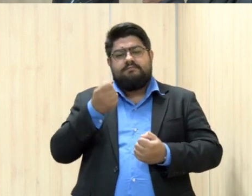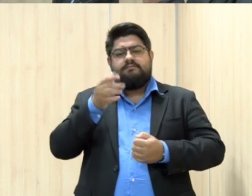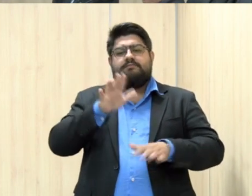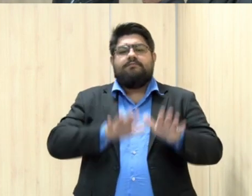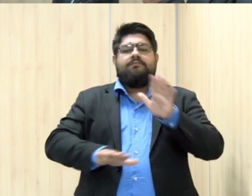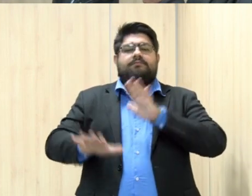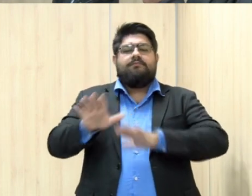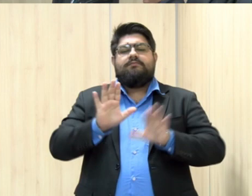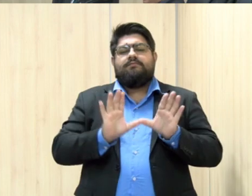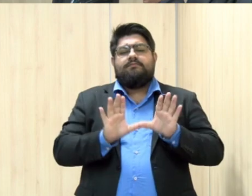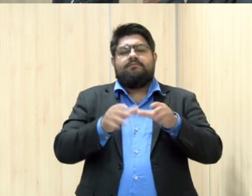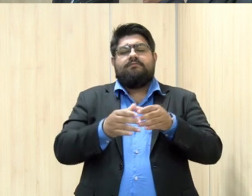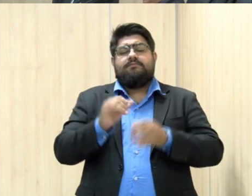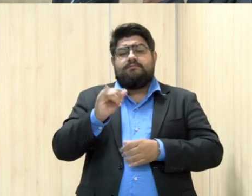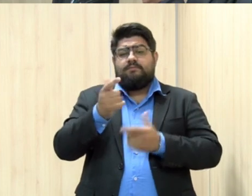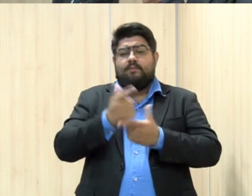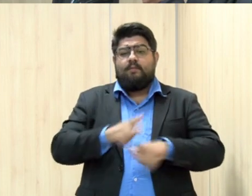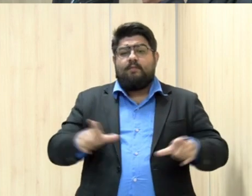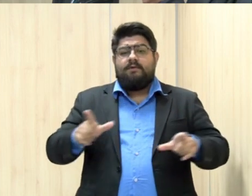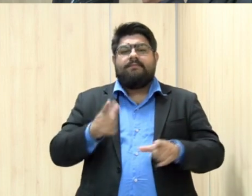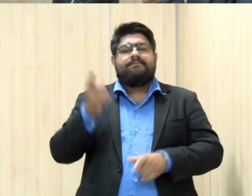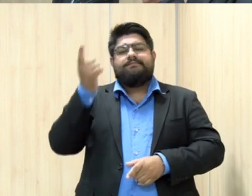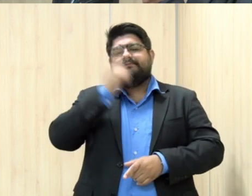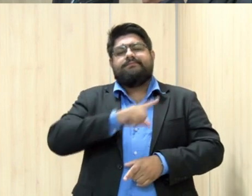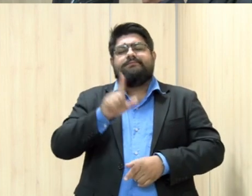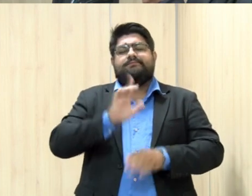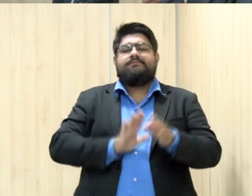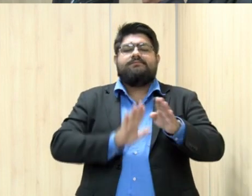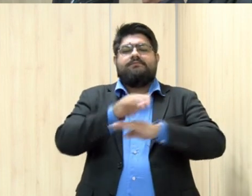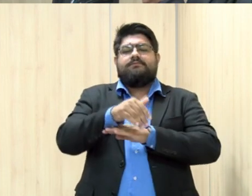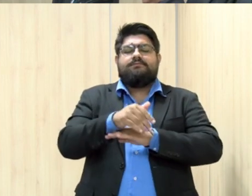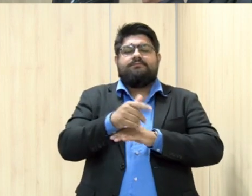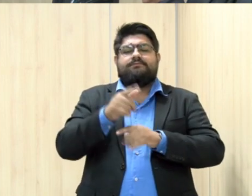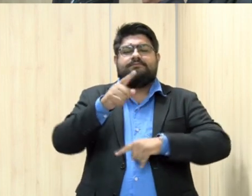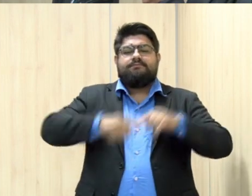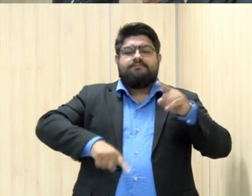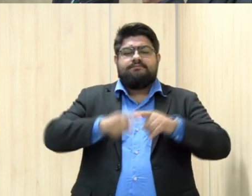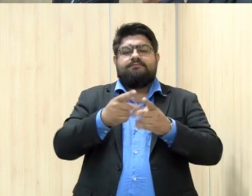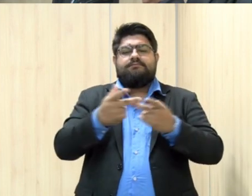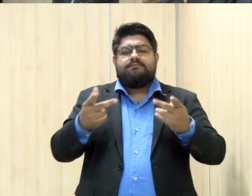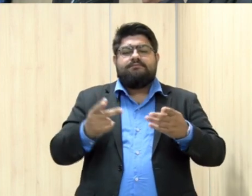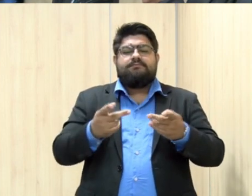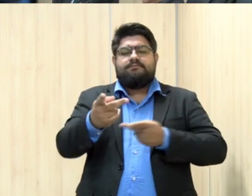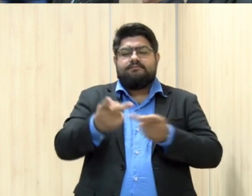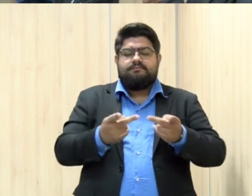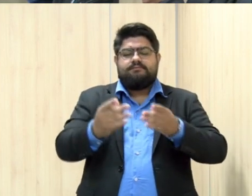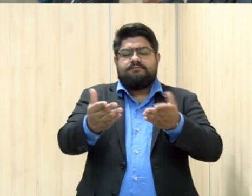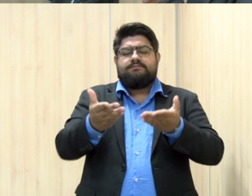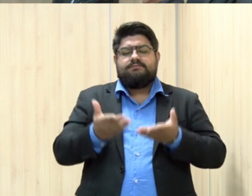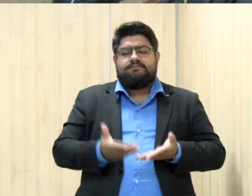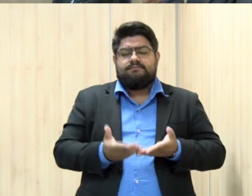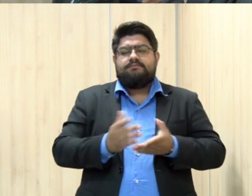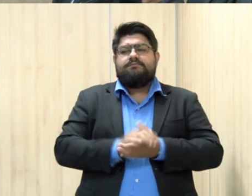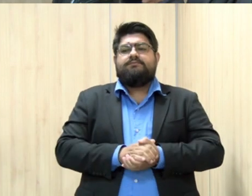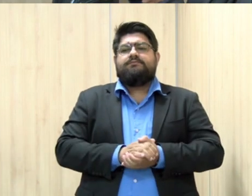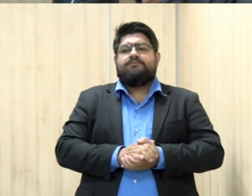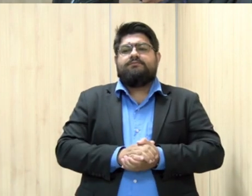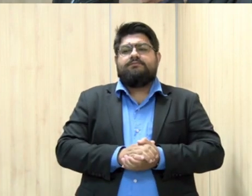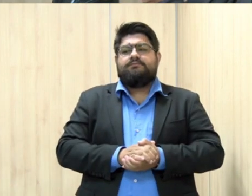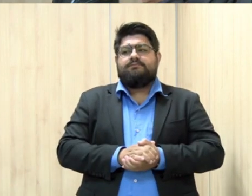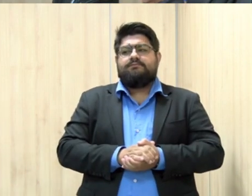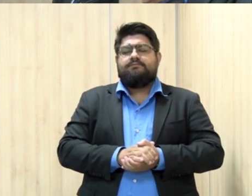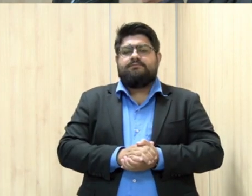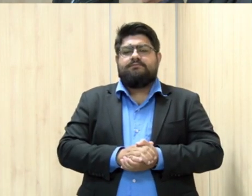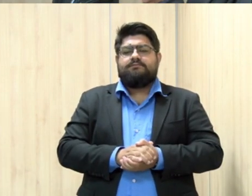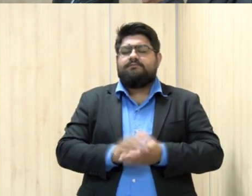da comissão porque senão daqui a pouco a gente não vence as matérias que chegam para ela dado a porta de entrada